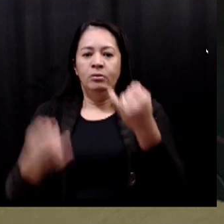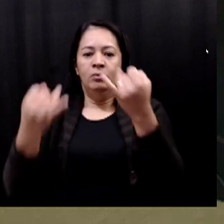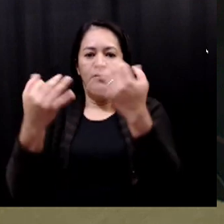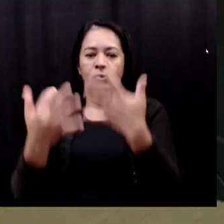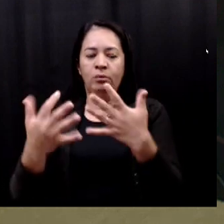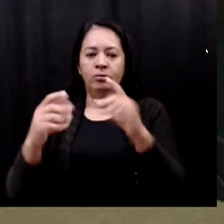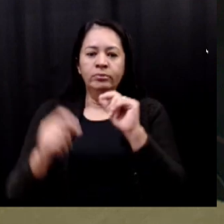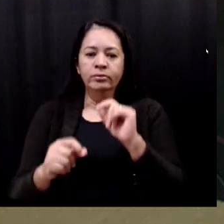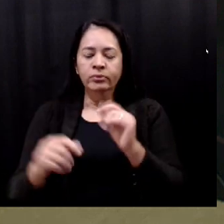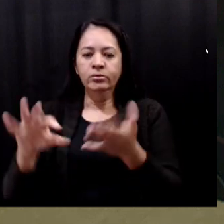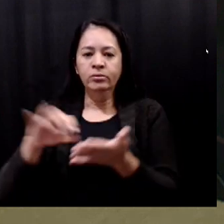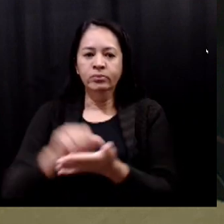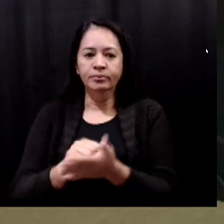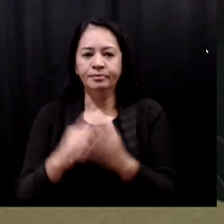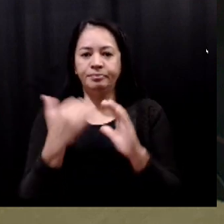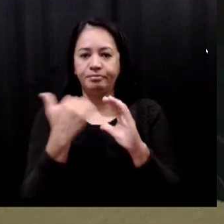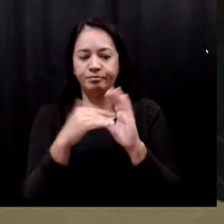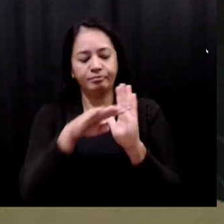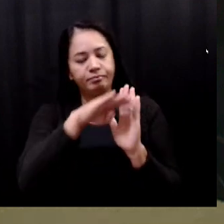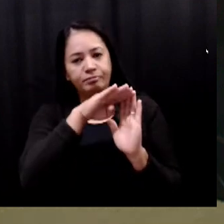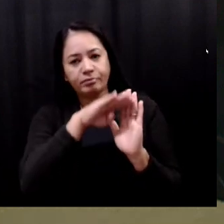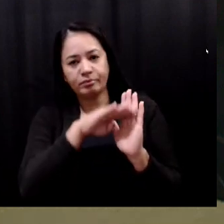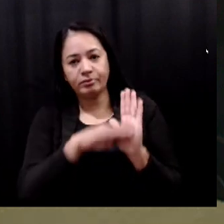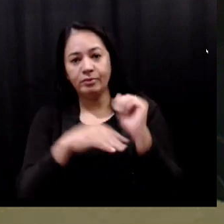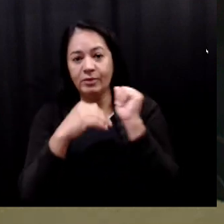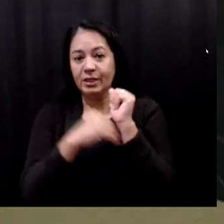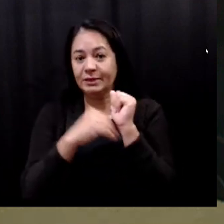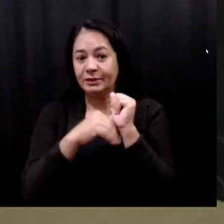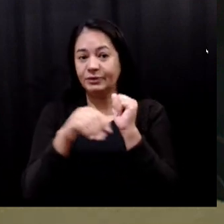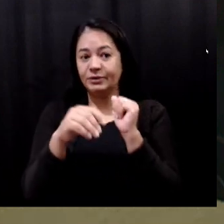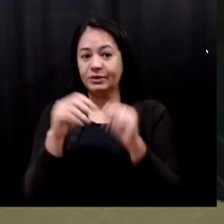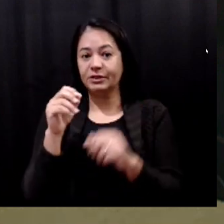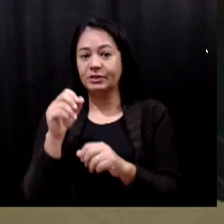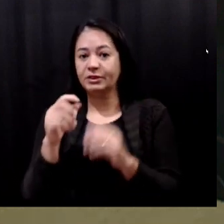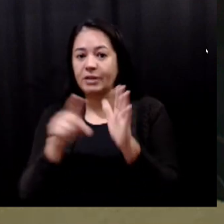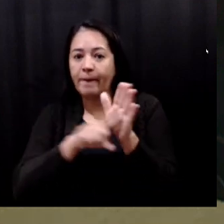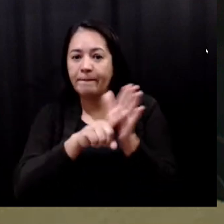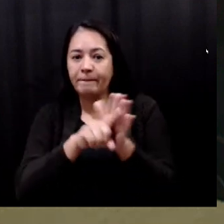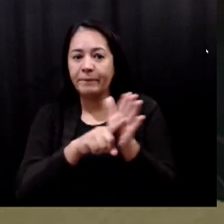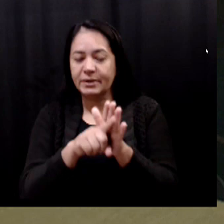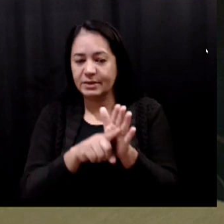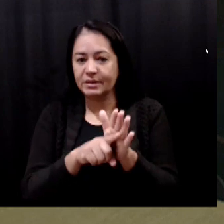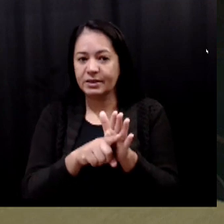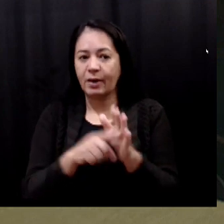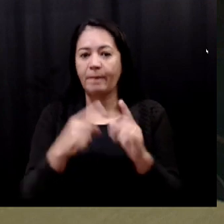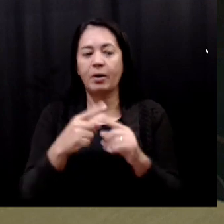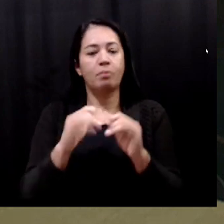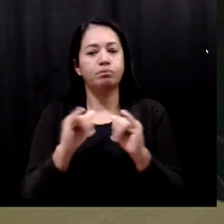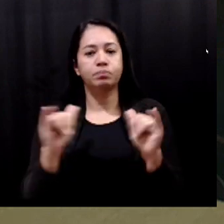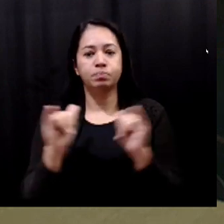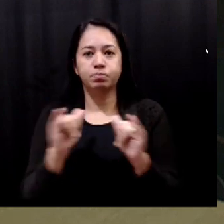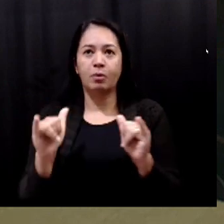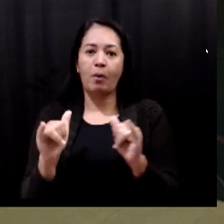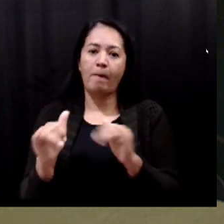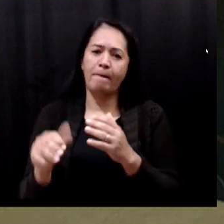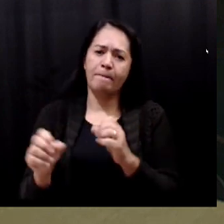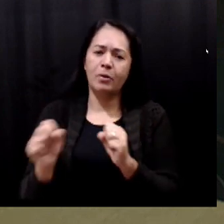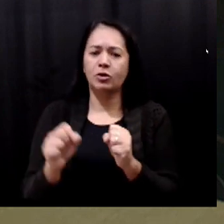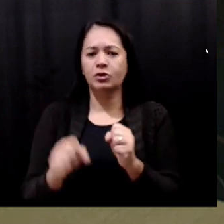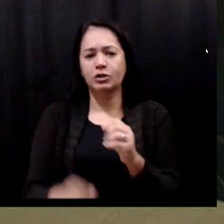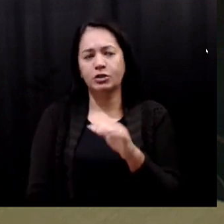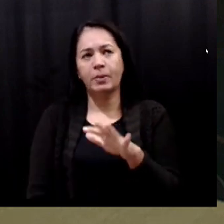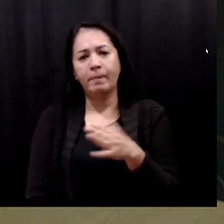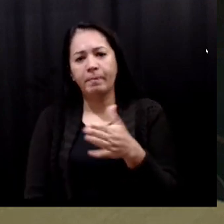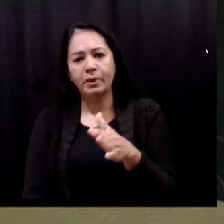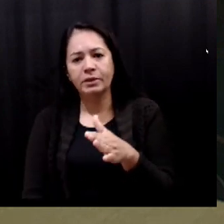um protocolo e senha para a consulta da classificação final, que vai ter uma divulgação aí que está prevista, aliás, do